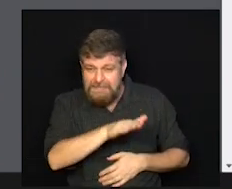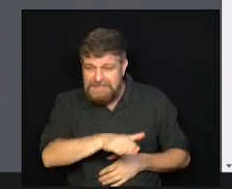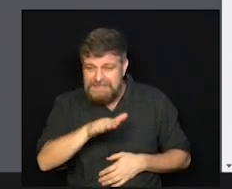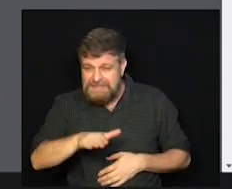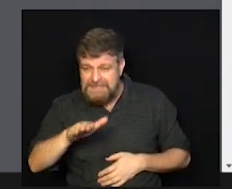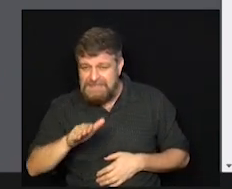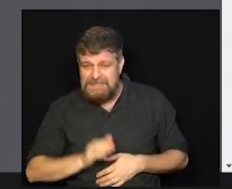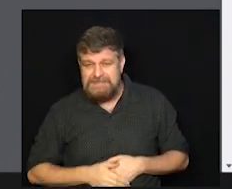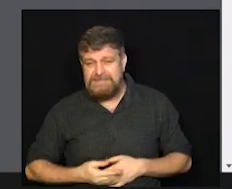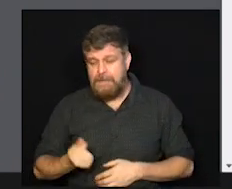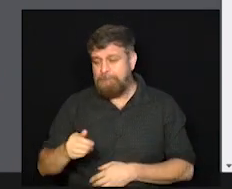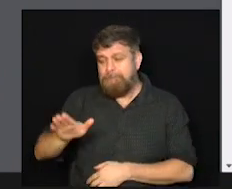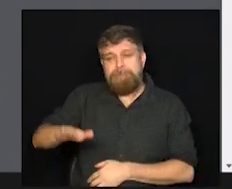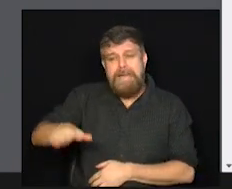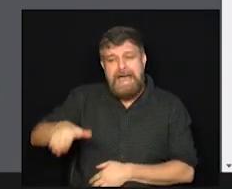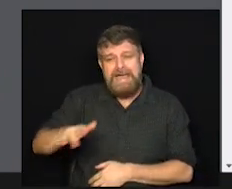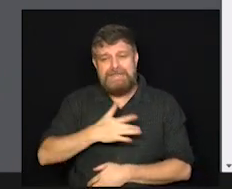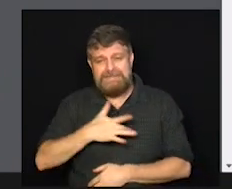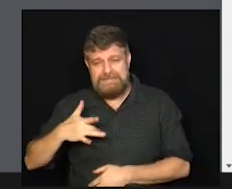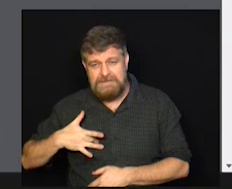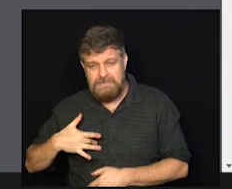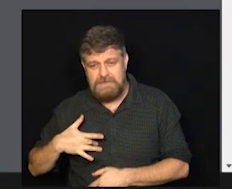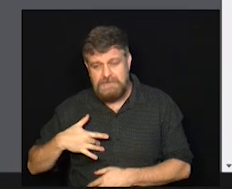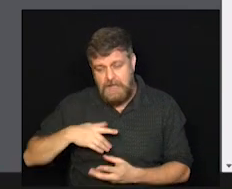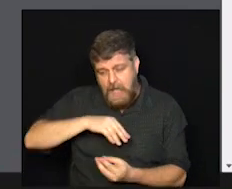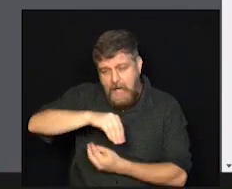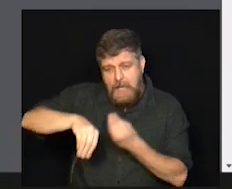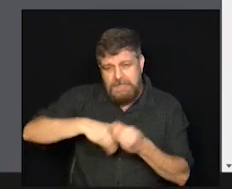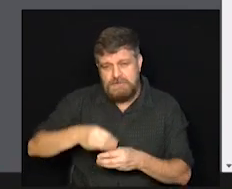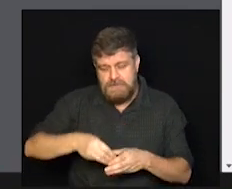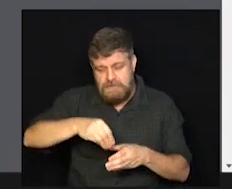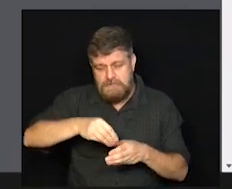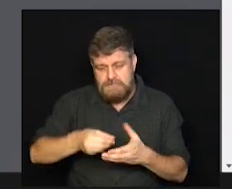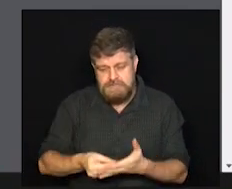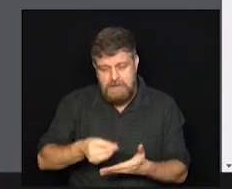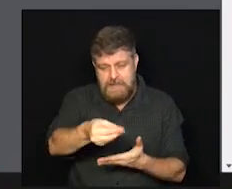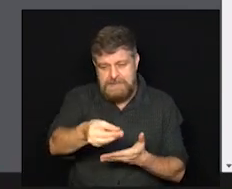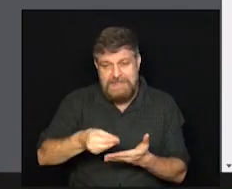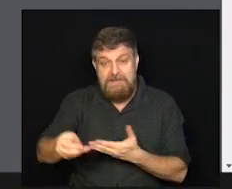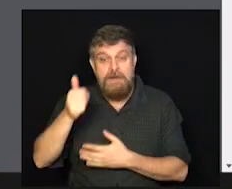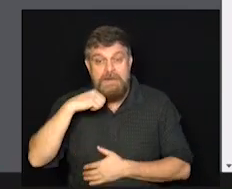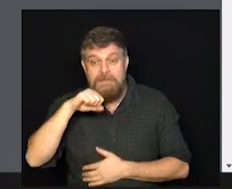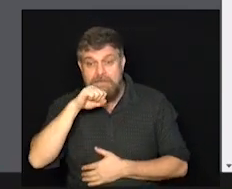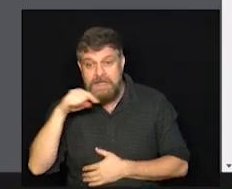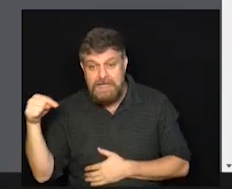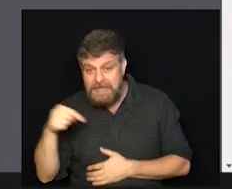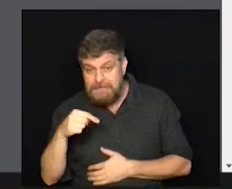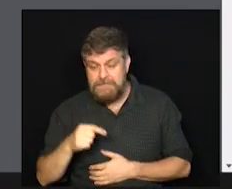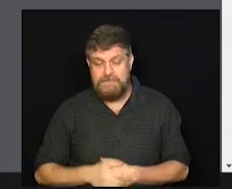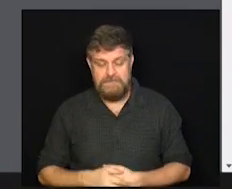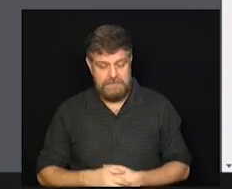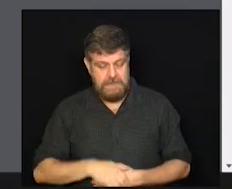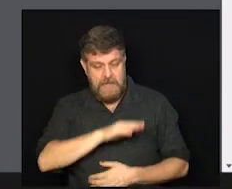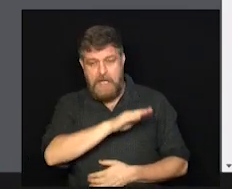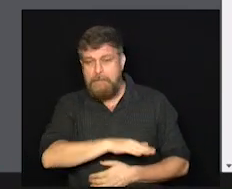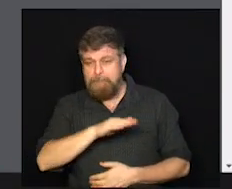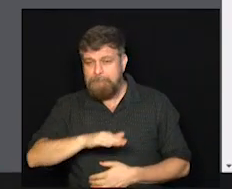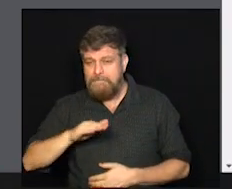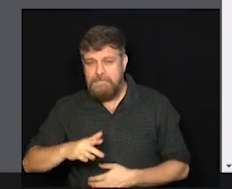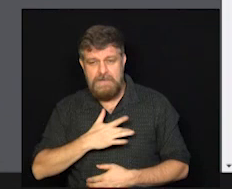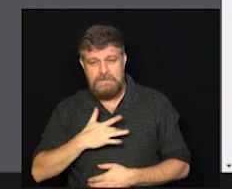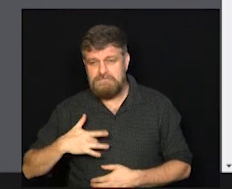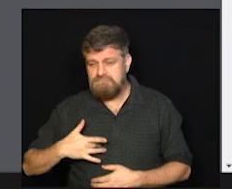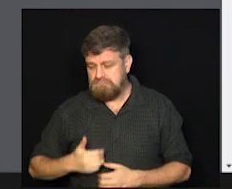uma alimentação saudável, como a multimistura, que era entregue para as mães. Muitas crianças saudáveis se tornaram